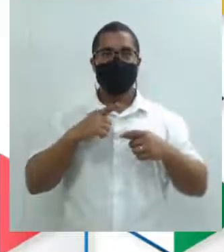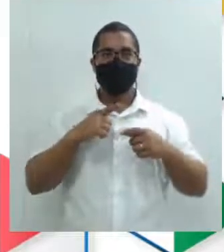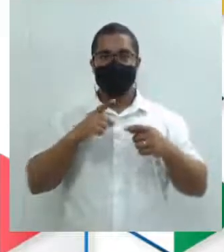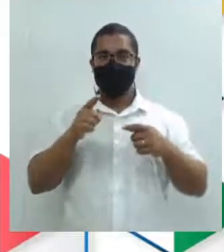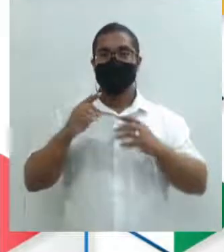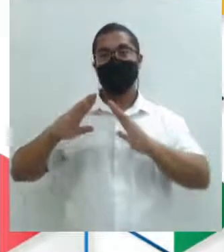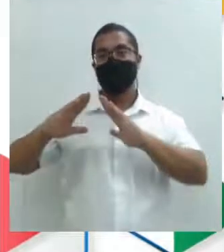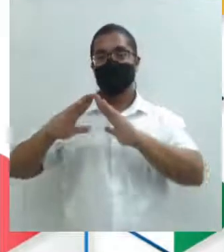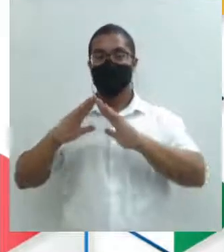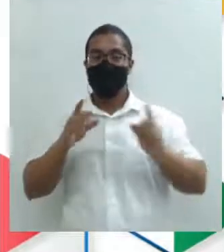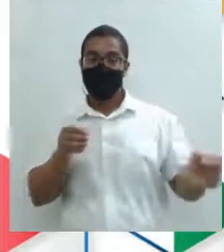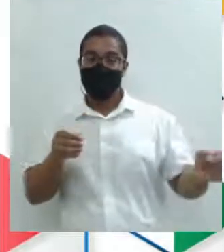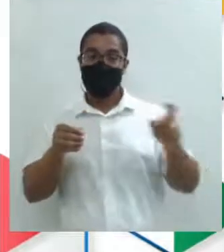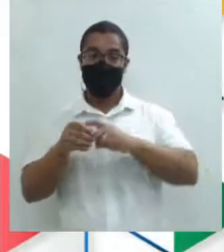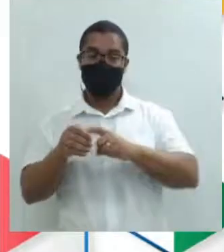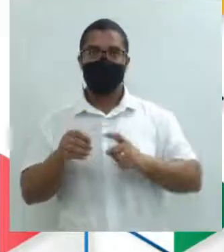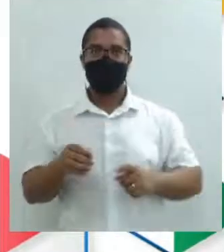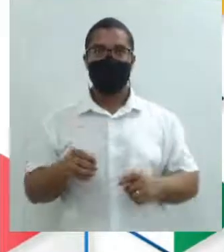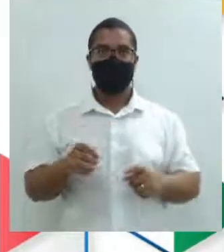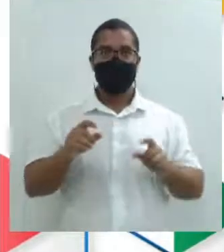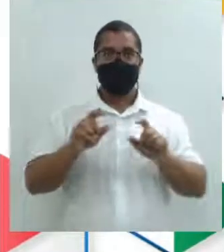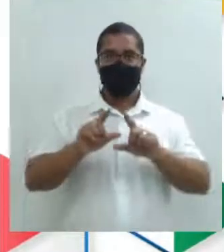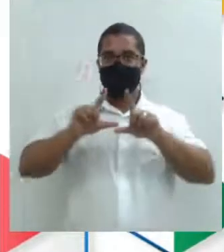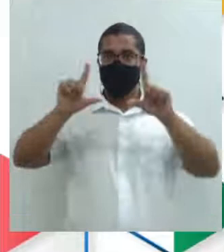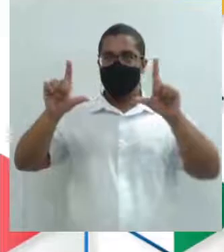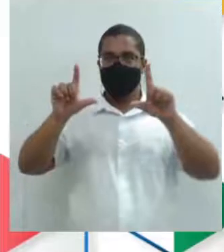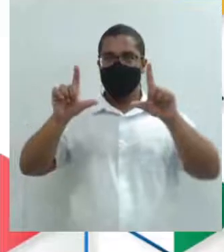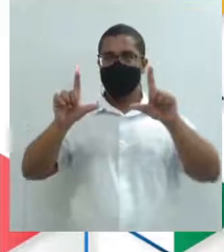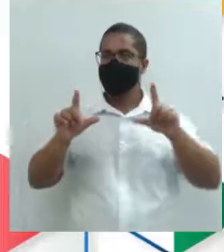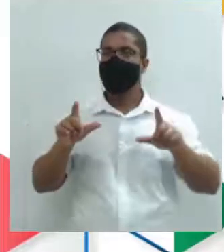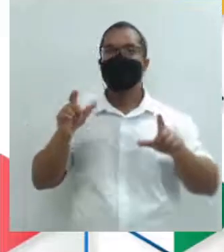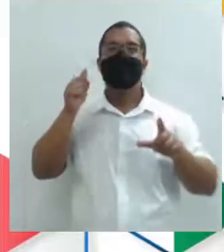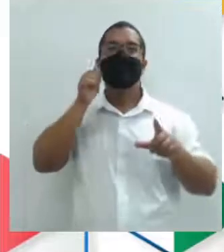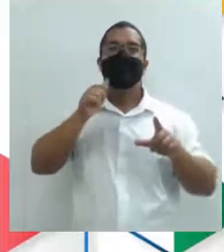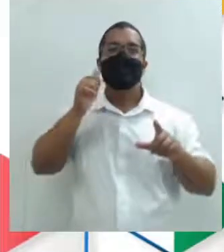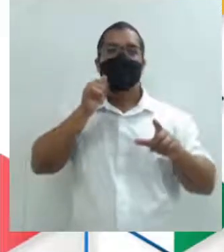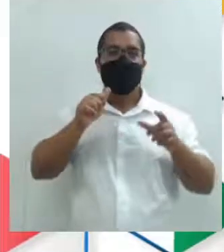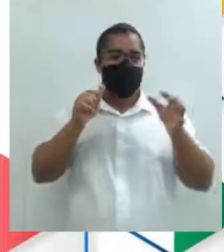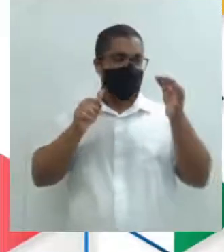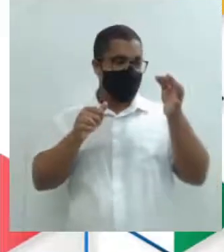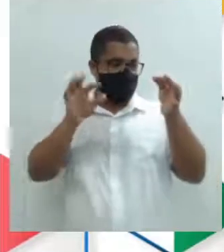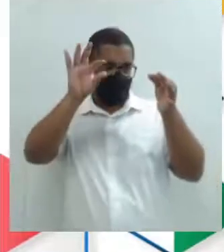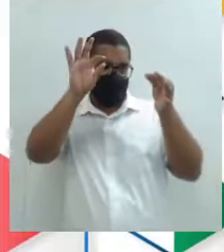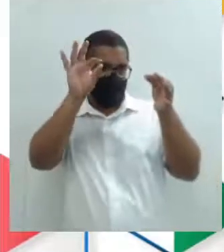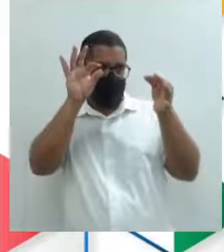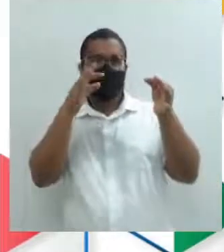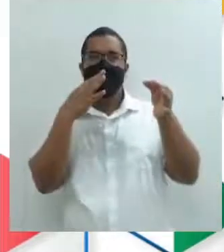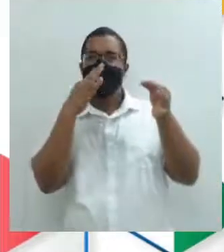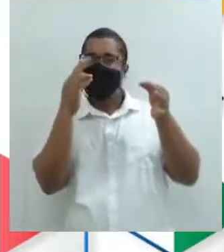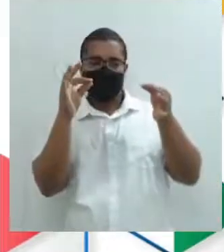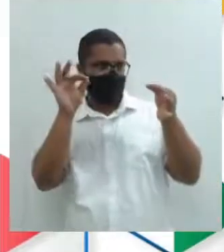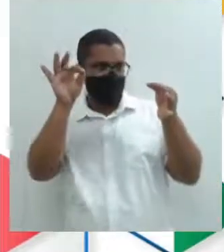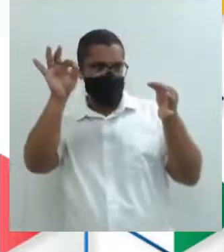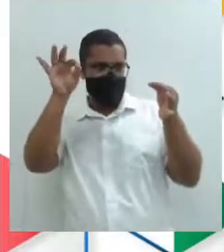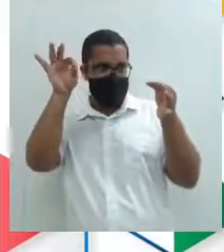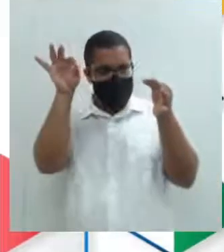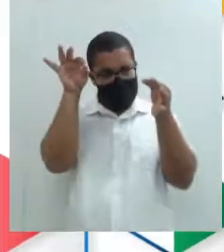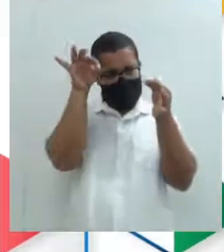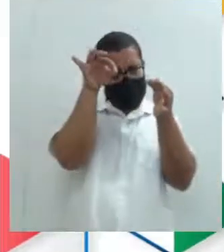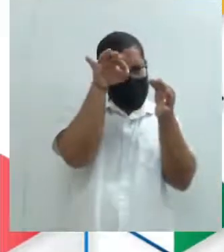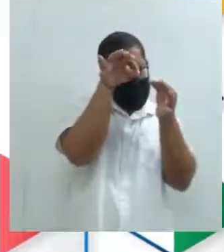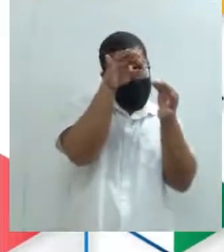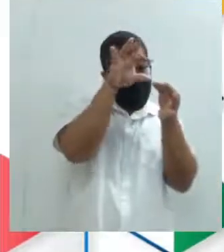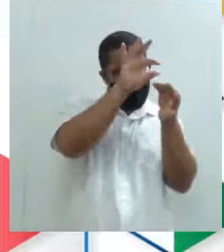aí, na outra imagem, você está vendo o que ela está fazendo. A personagem está colocando uma linha